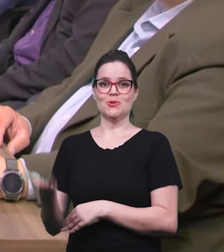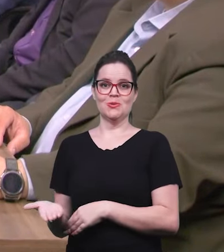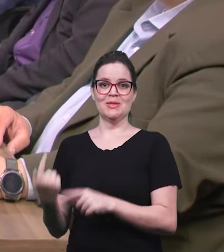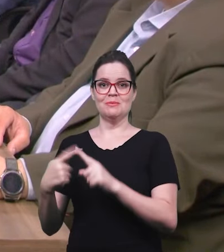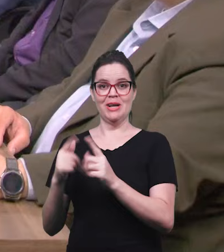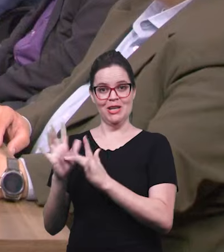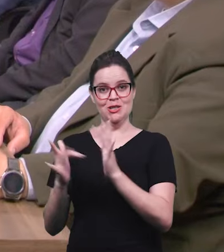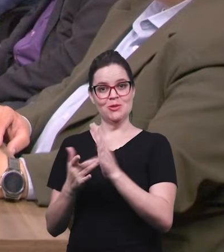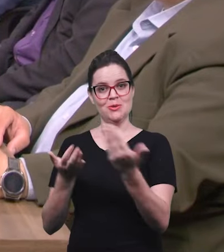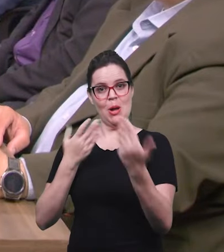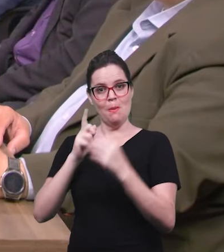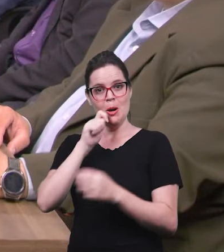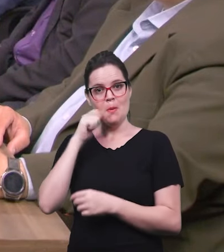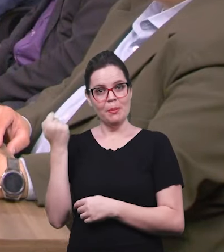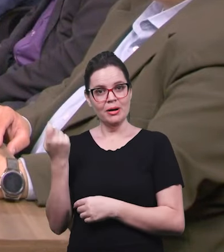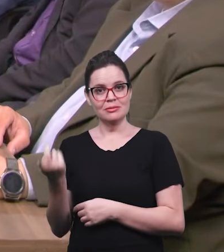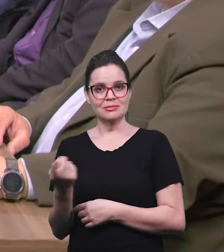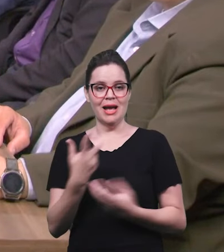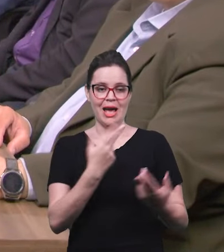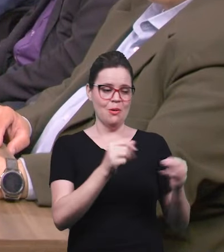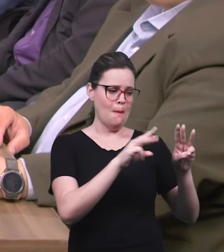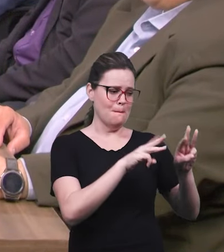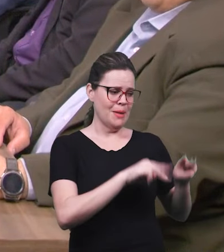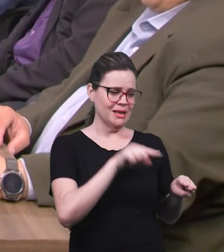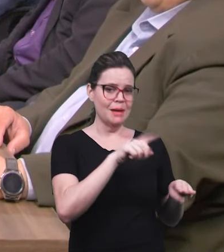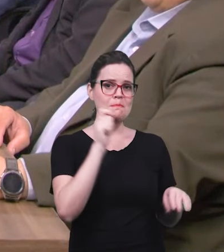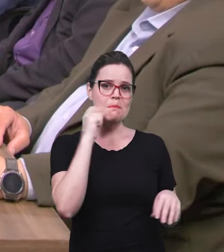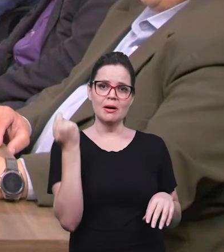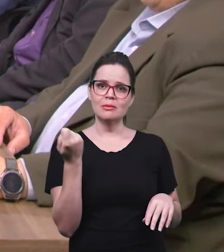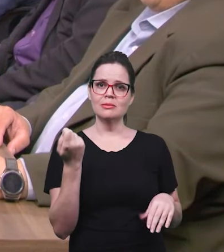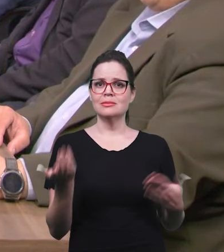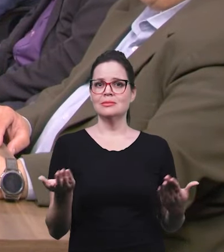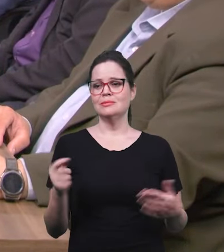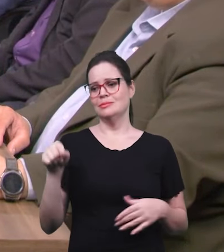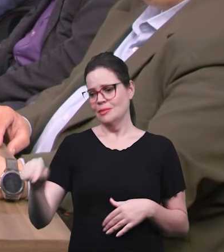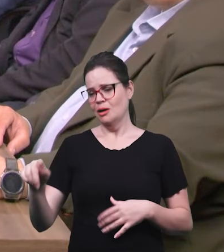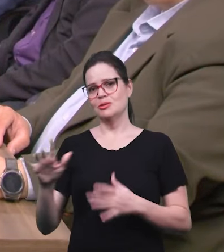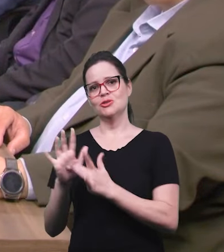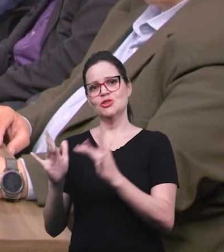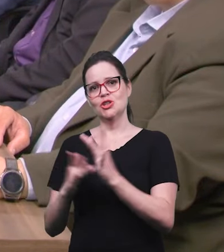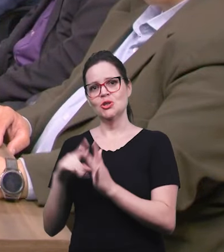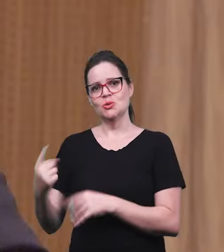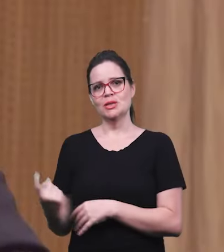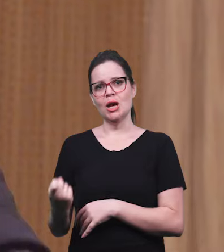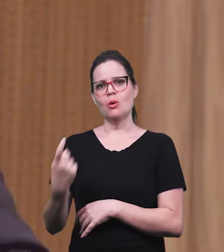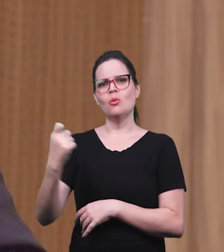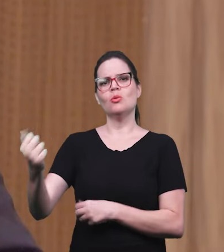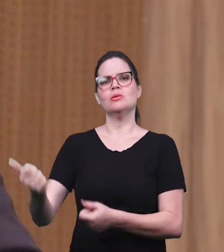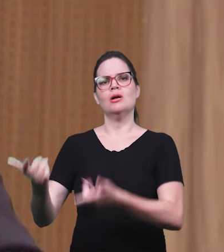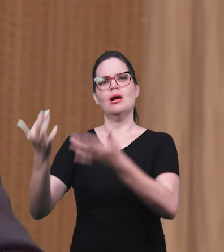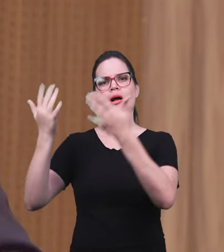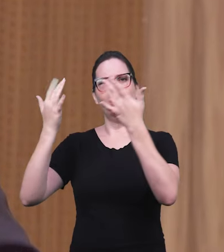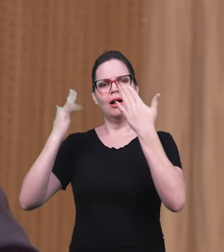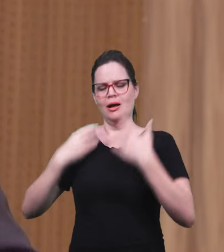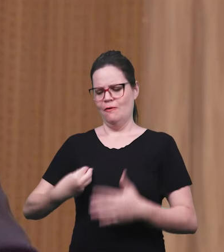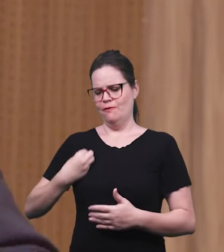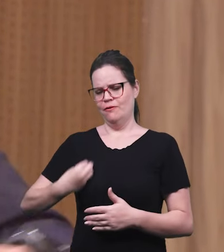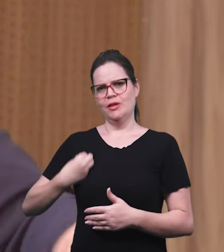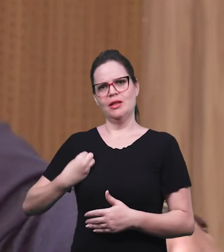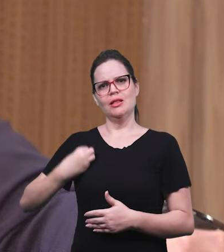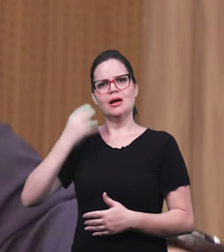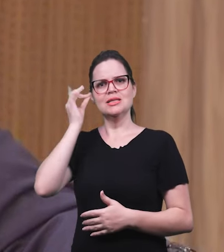vê, lá era o maná, aqui é Jesus. Jesus, ele é a fonte do vigor espiritual que precisamos